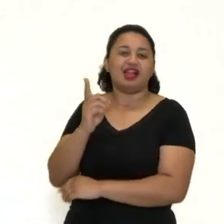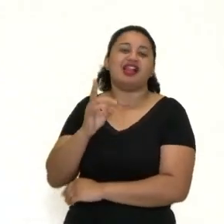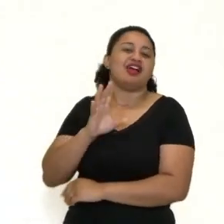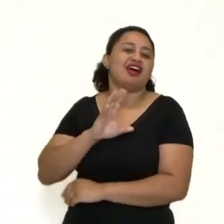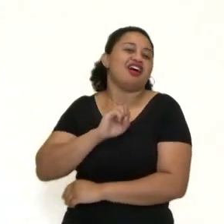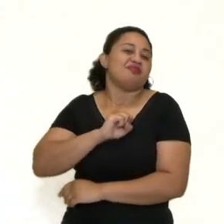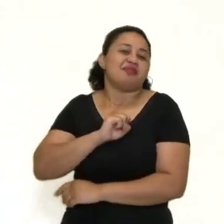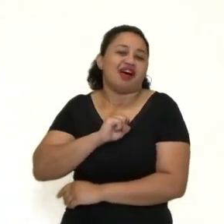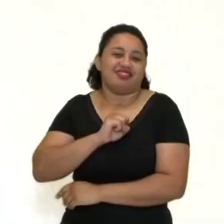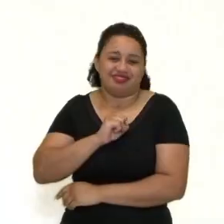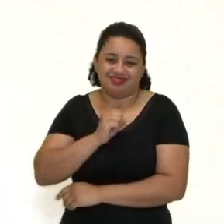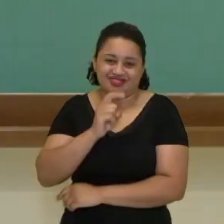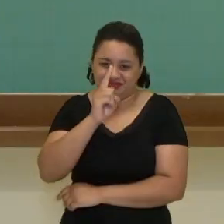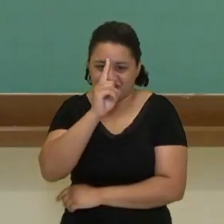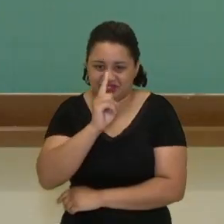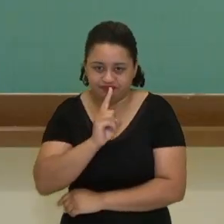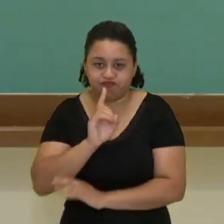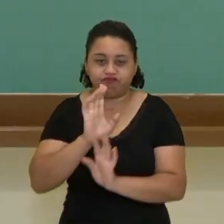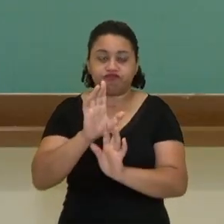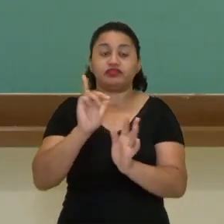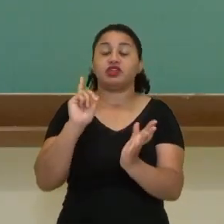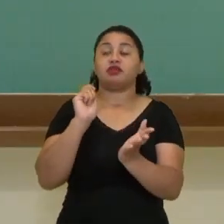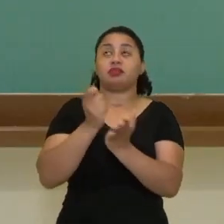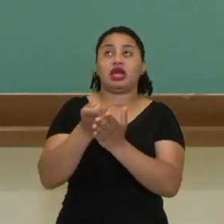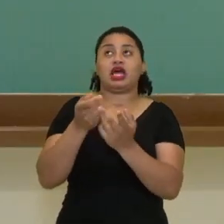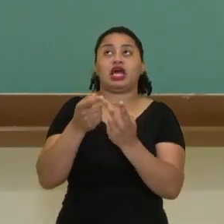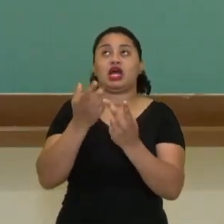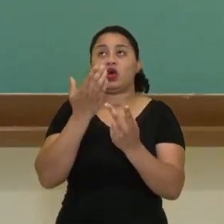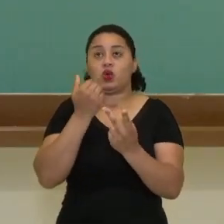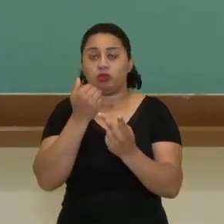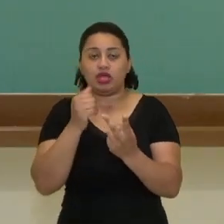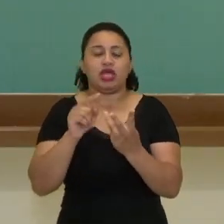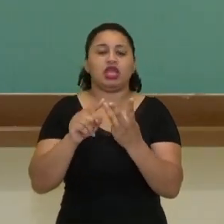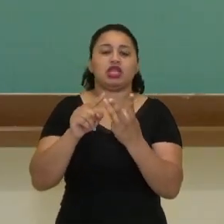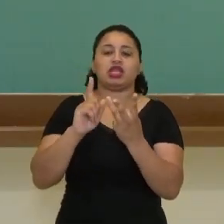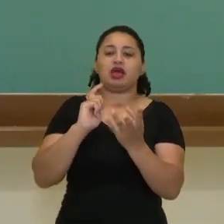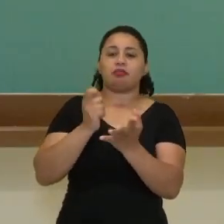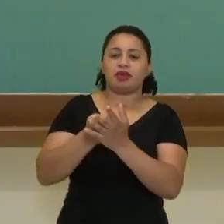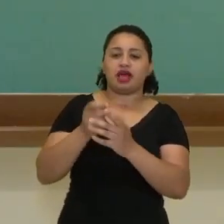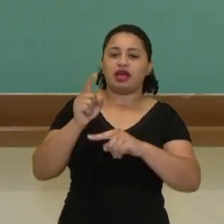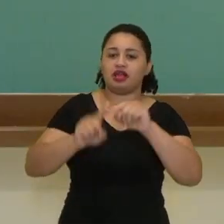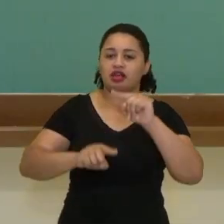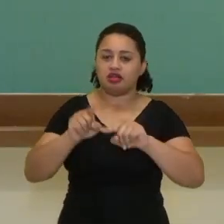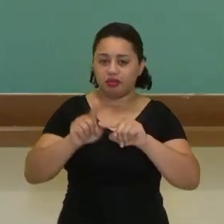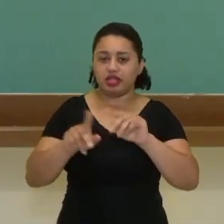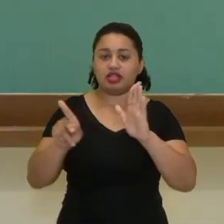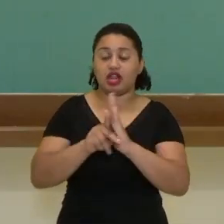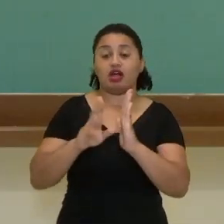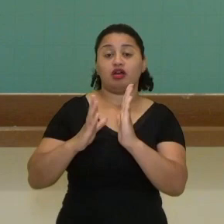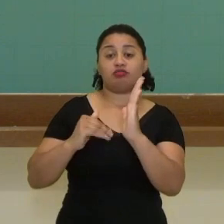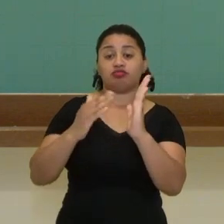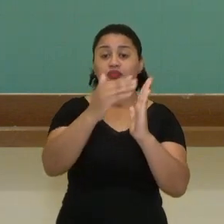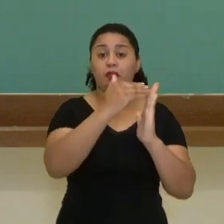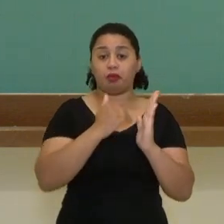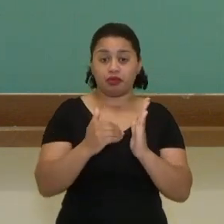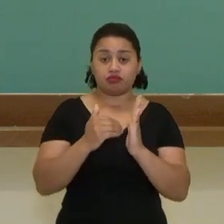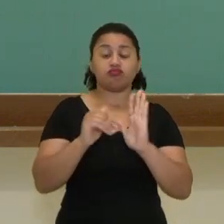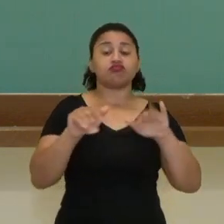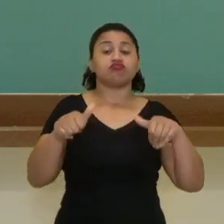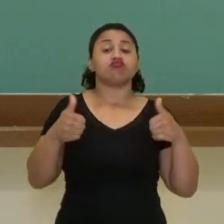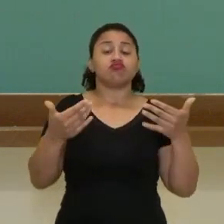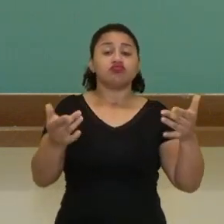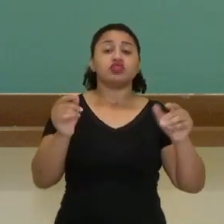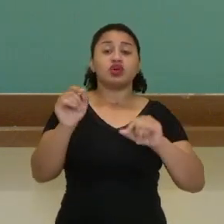amarela. Pagar a comida, pagar os materiais que ele precisava para pintar. Então ele vivia